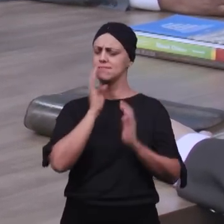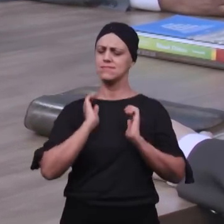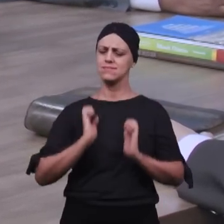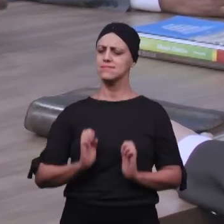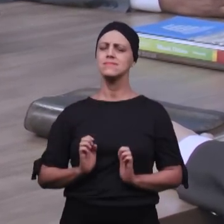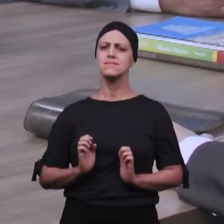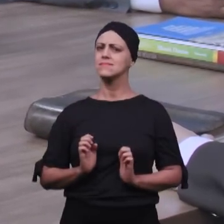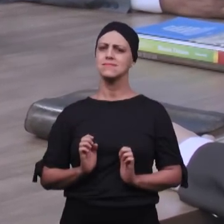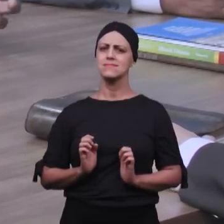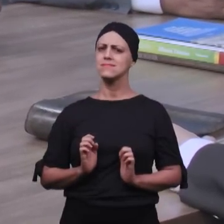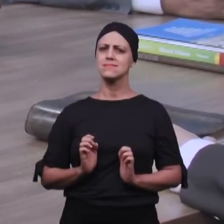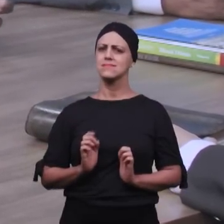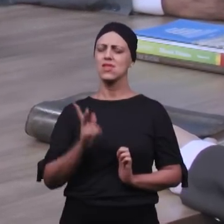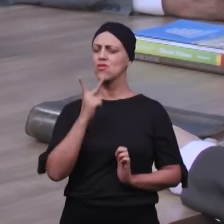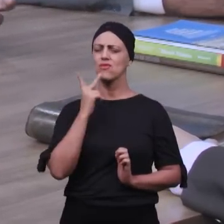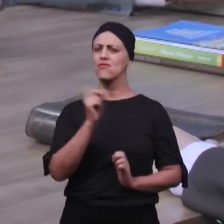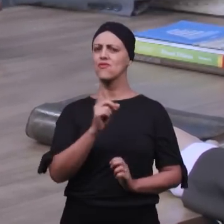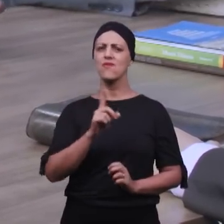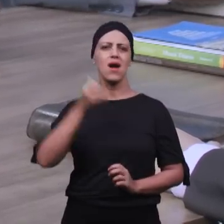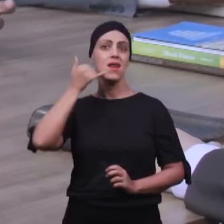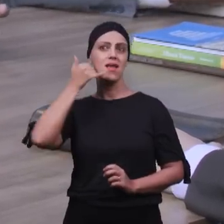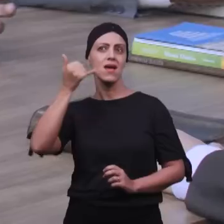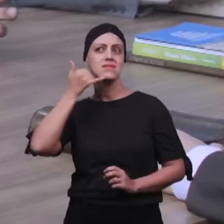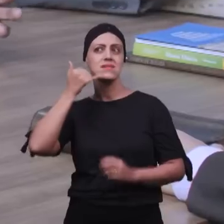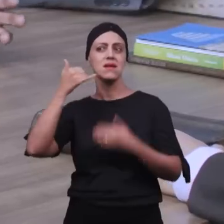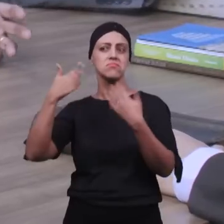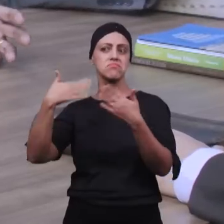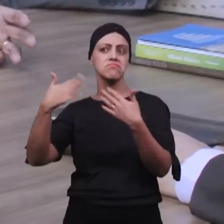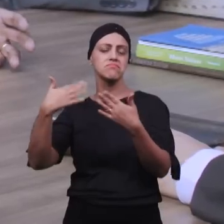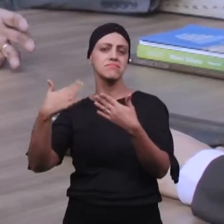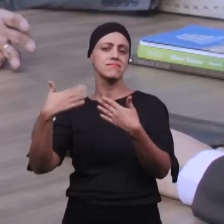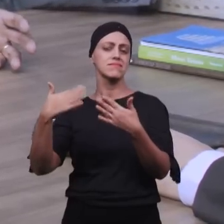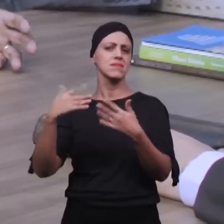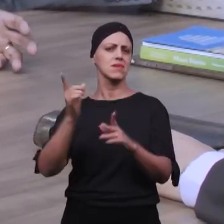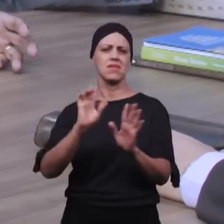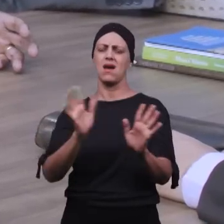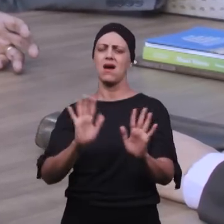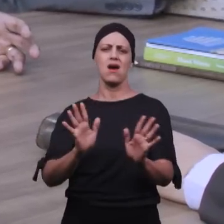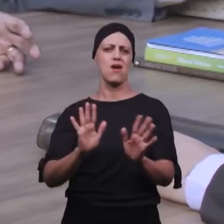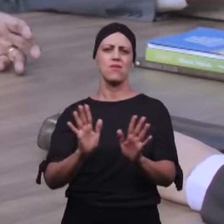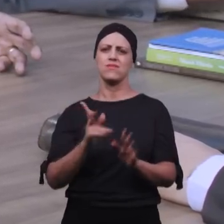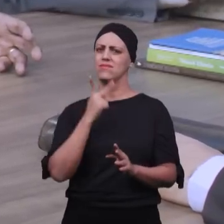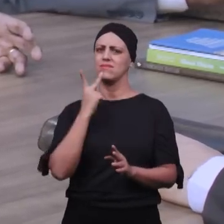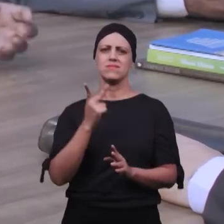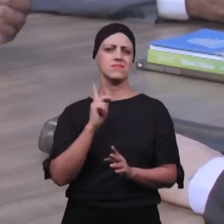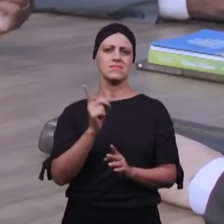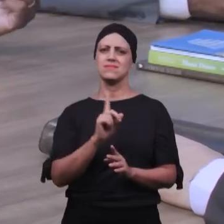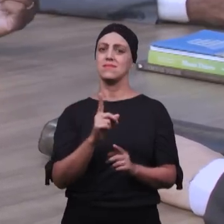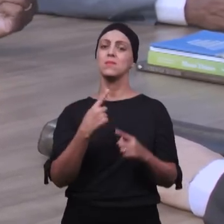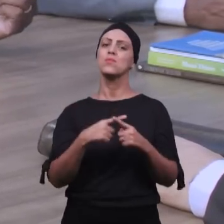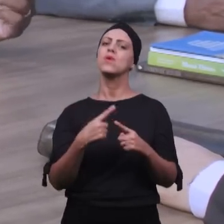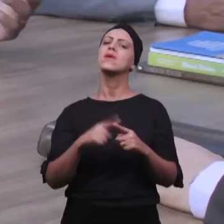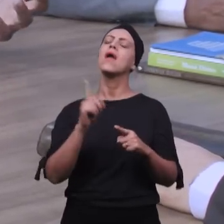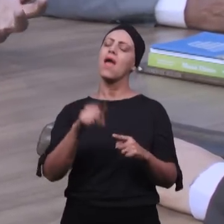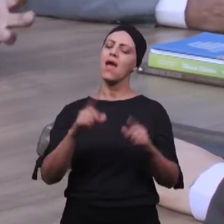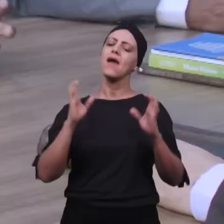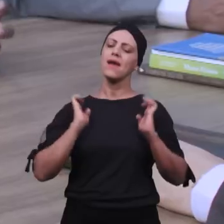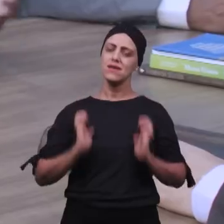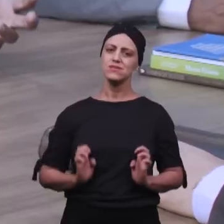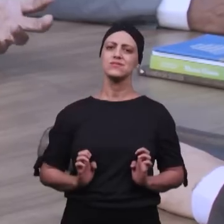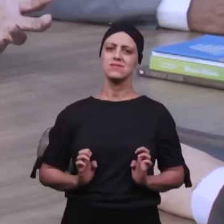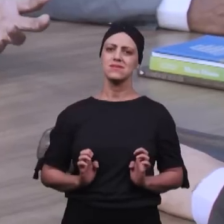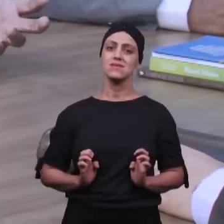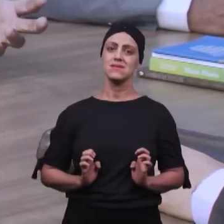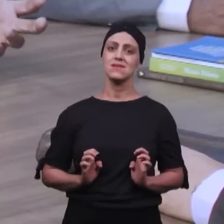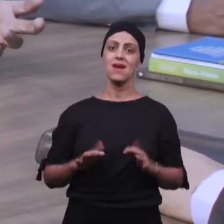ligações, isso, de situações que a gente compartilha ali no 0800, justamente dentro dessa ética. Então, por isso a nossa família ficou